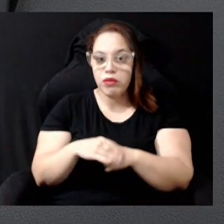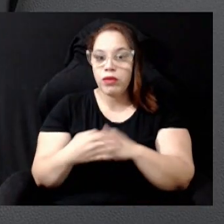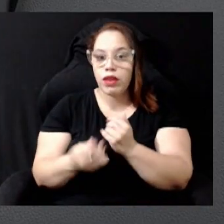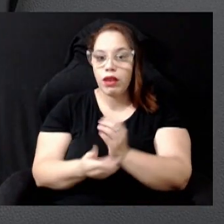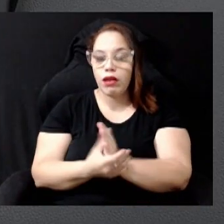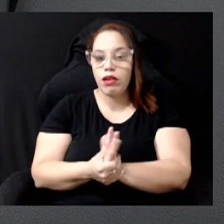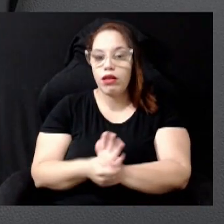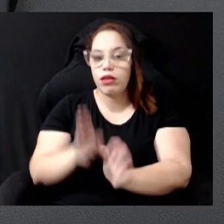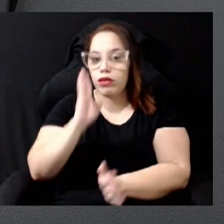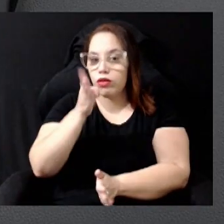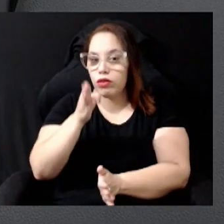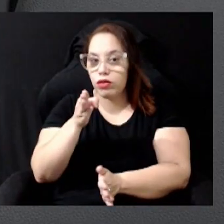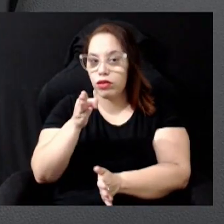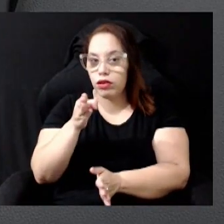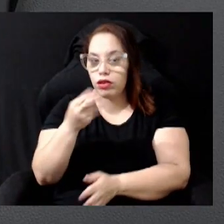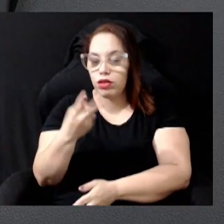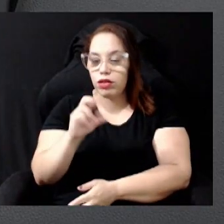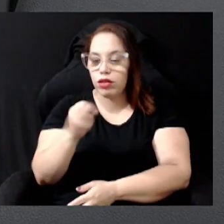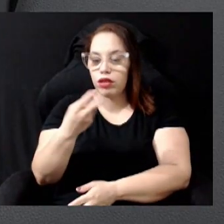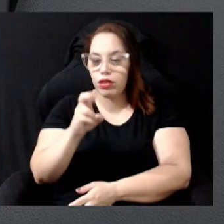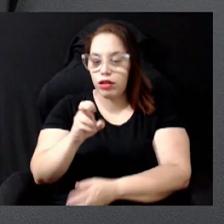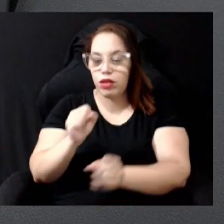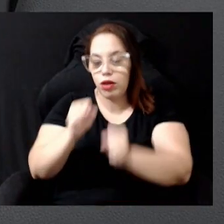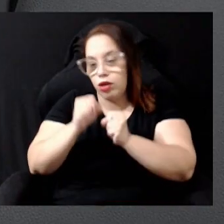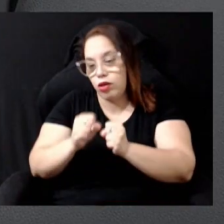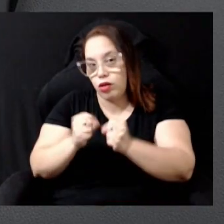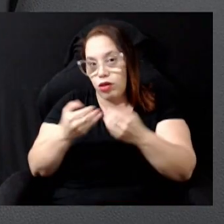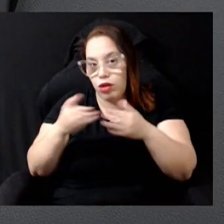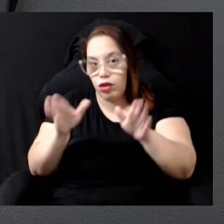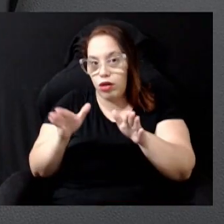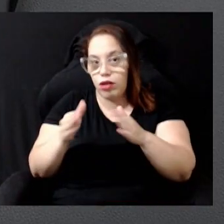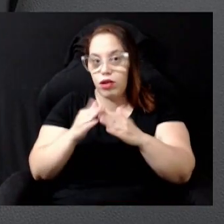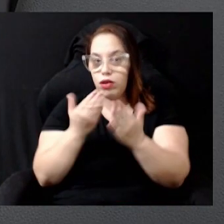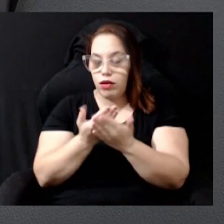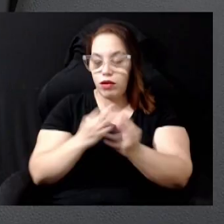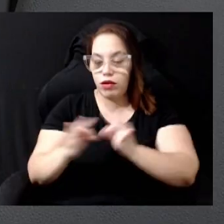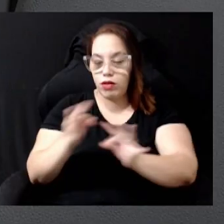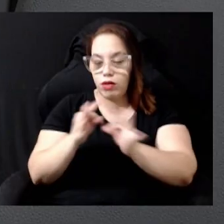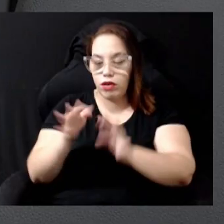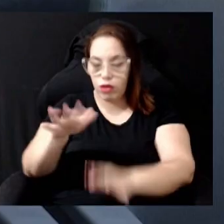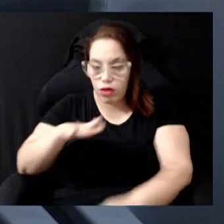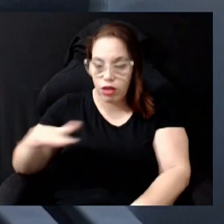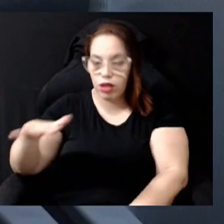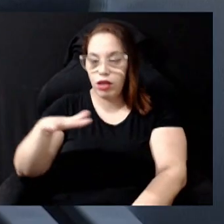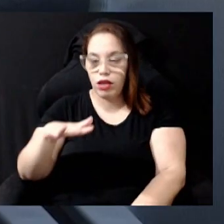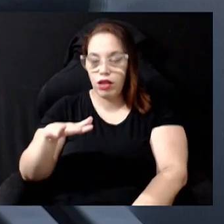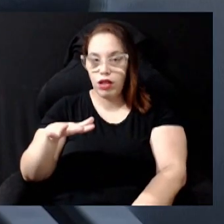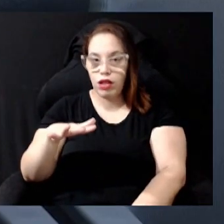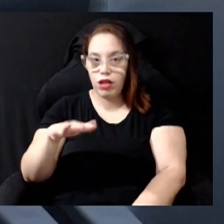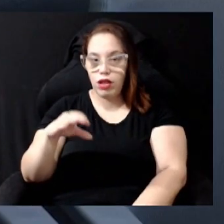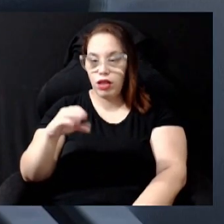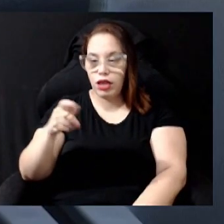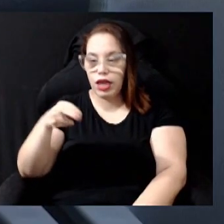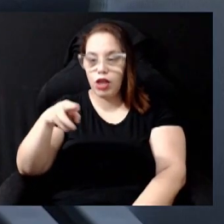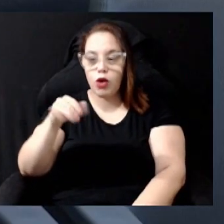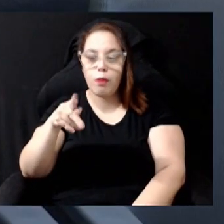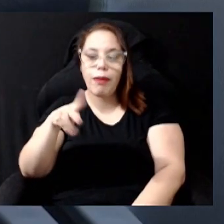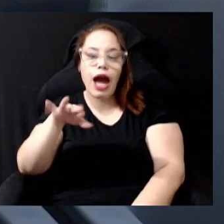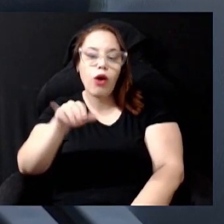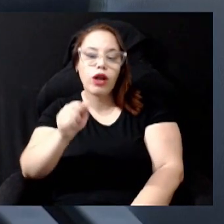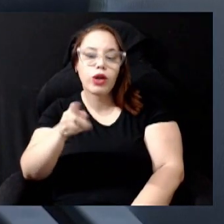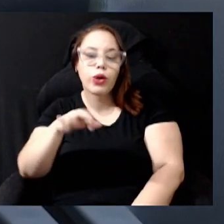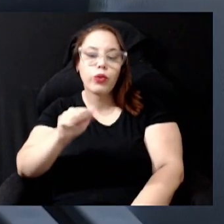ano de 2025, possa ali abrigar, então, a escola técnica, né, através do Centro Paulo Souza. Uma outra região que também